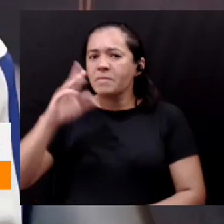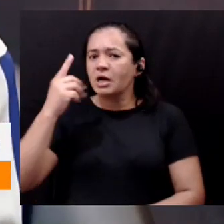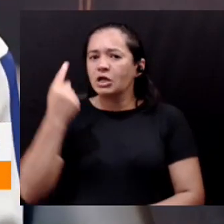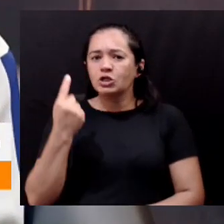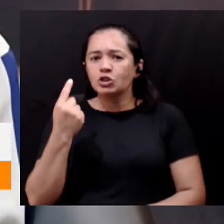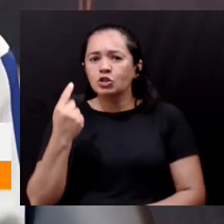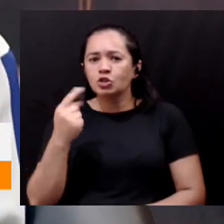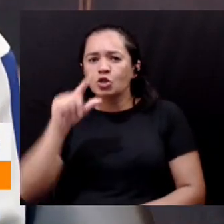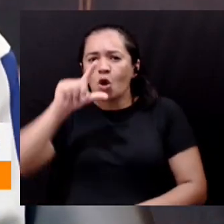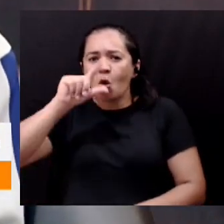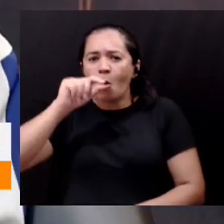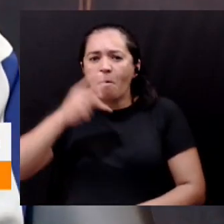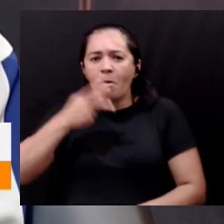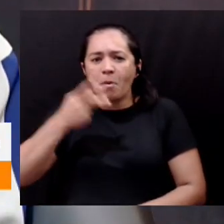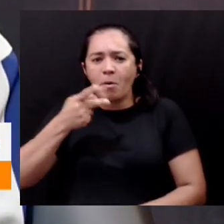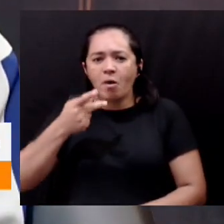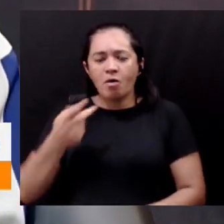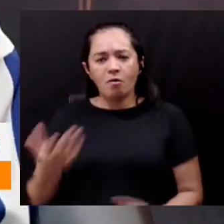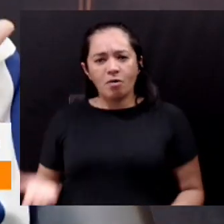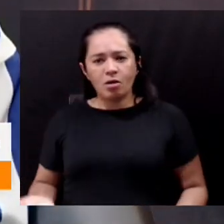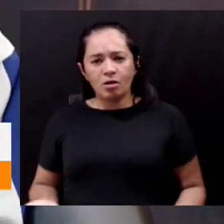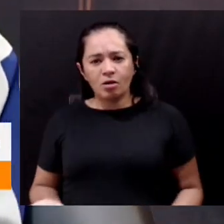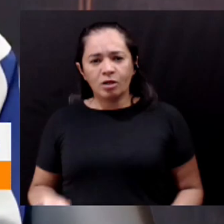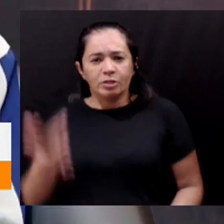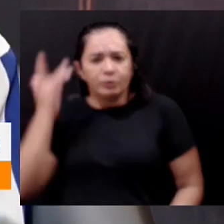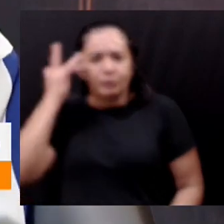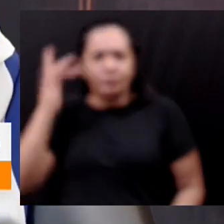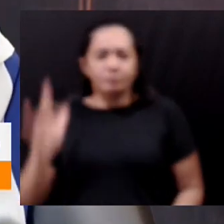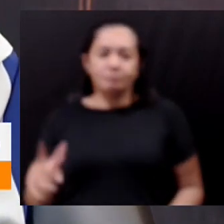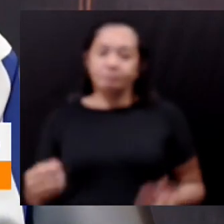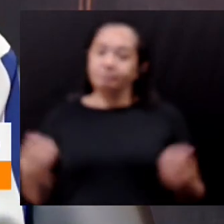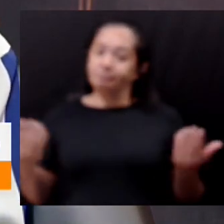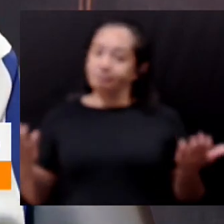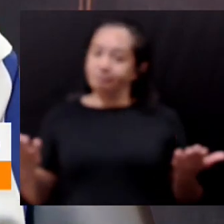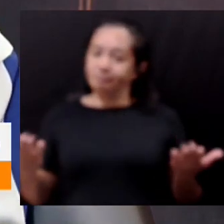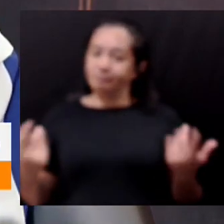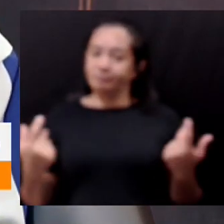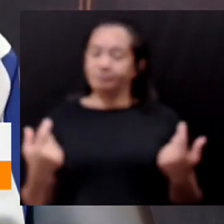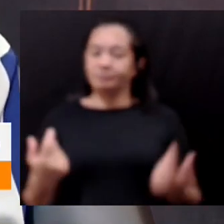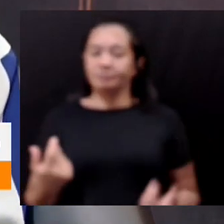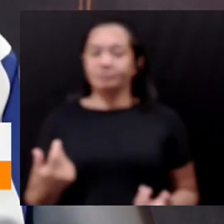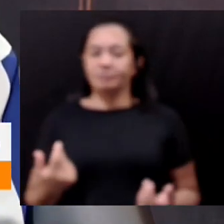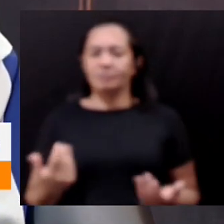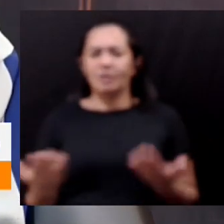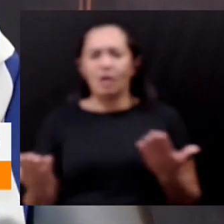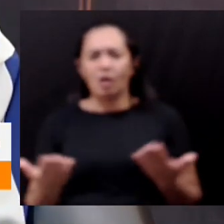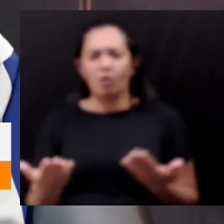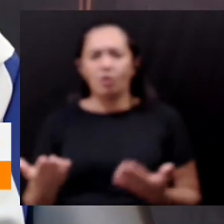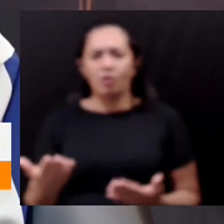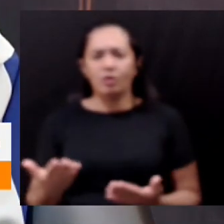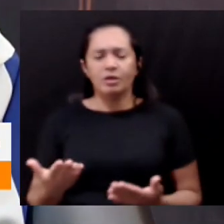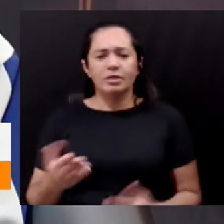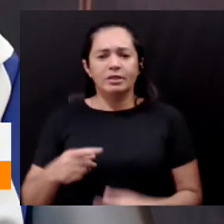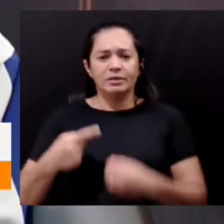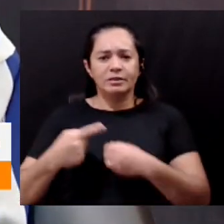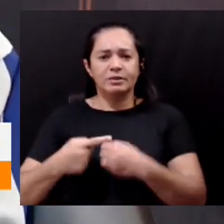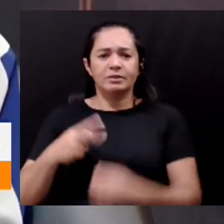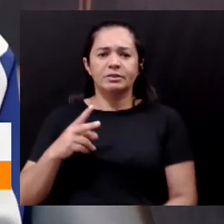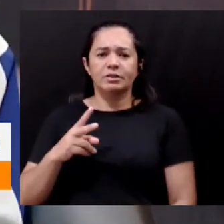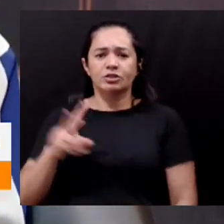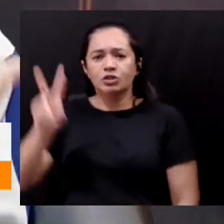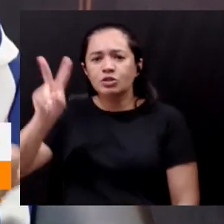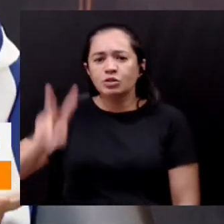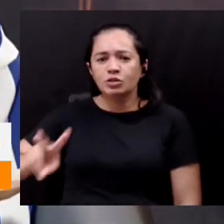não sabe, né. Então esses dias a gente viveu uma situação difícil em Valinhos, né, Sim. Uhum. enfim, uma mulher que